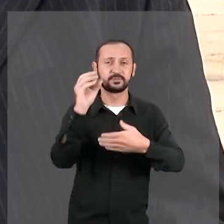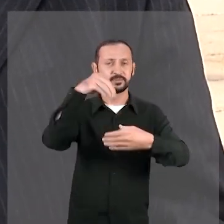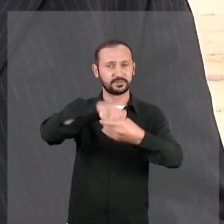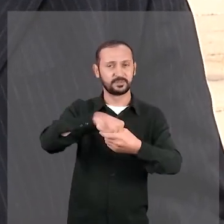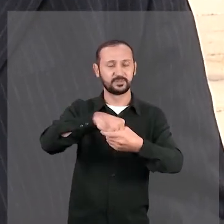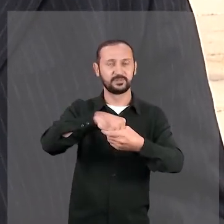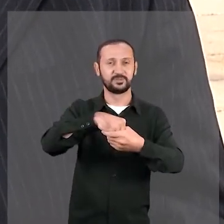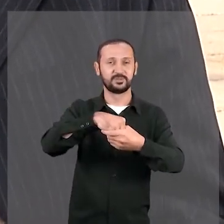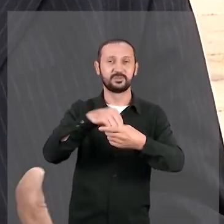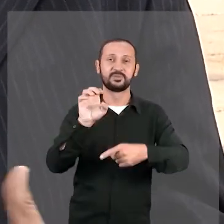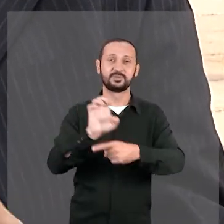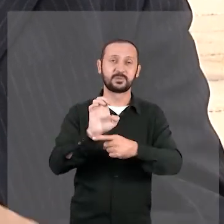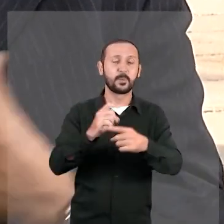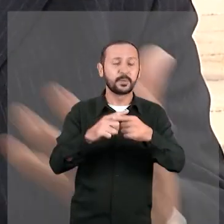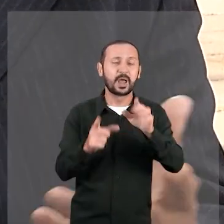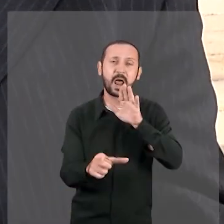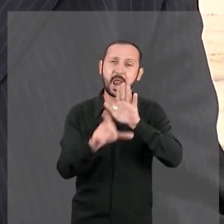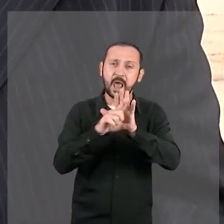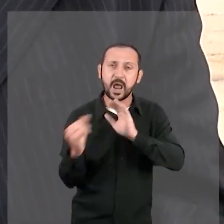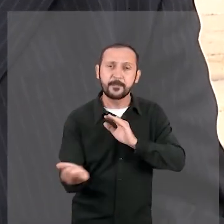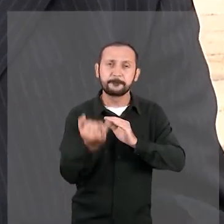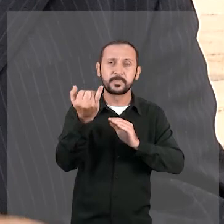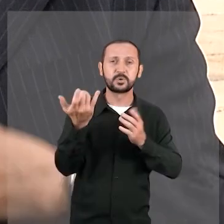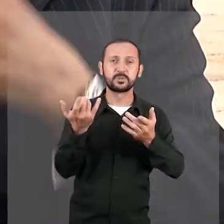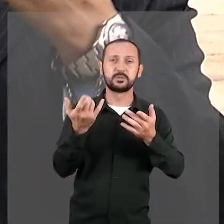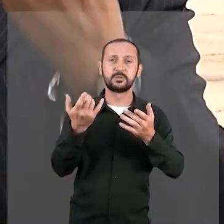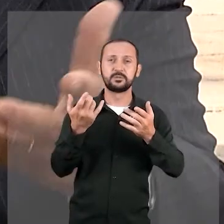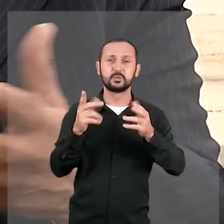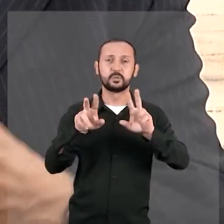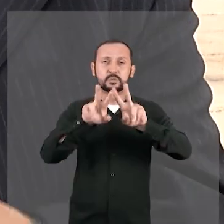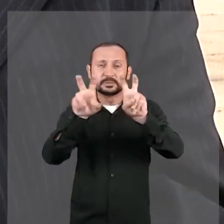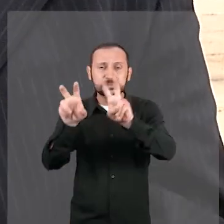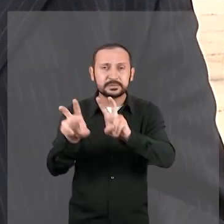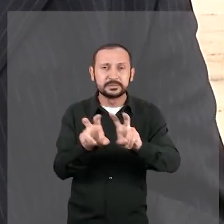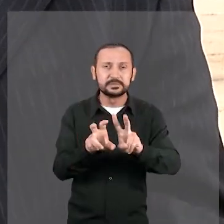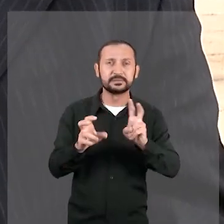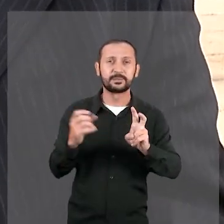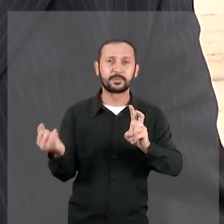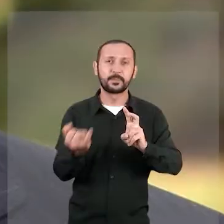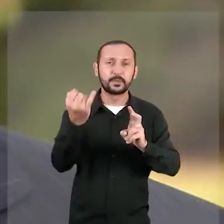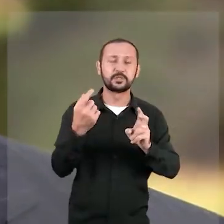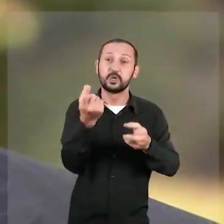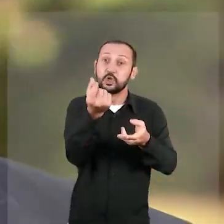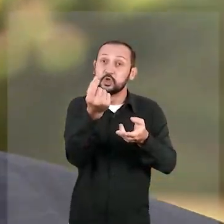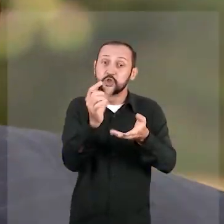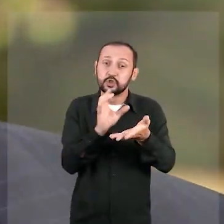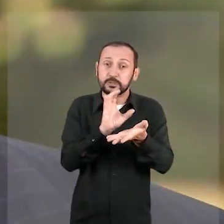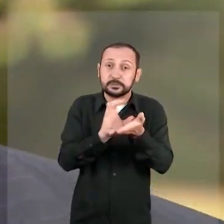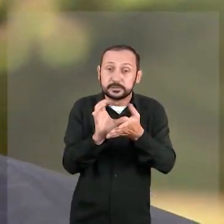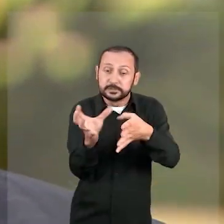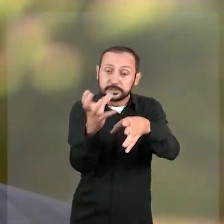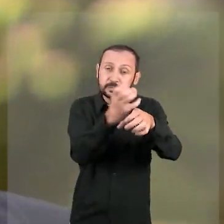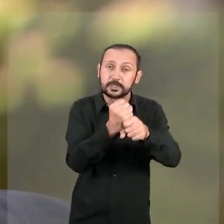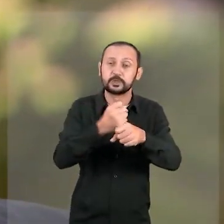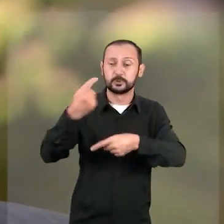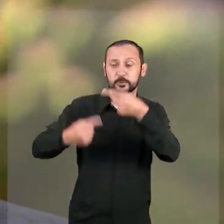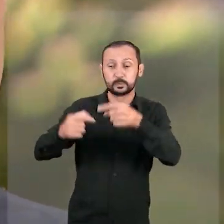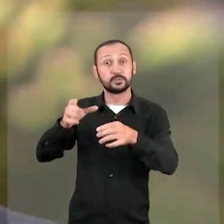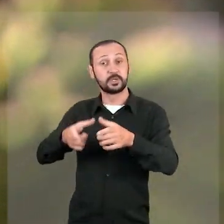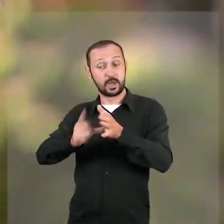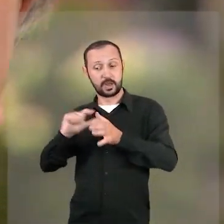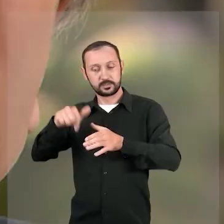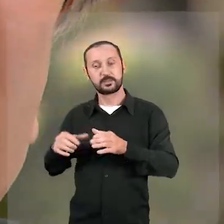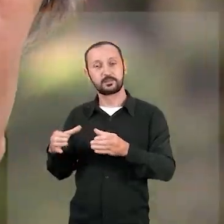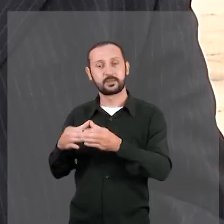desenvolvimento do Estado, porque todas as leis importantes, as matérias do interesse do Estado, os orçamentos que são discutidos